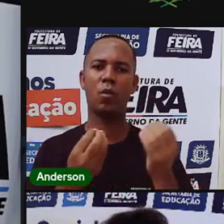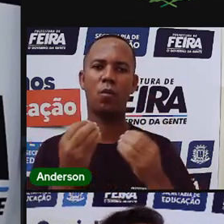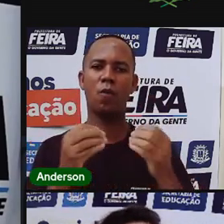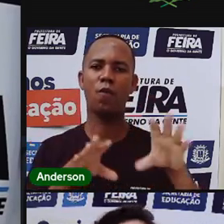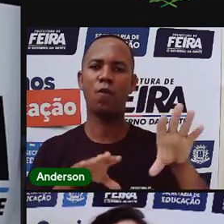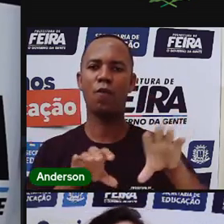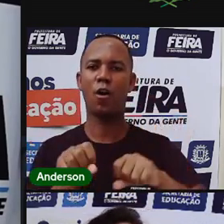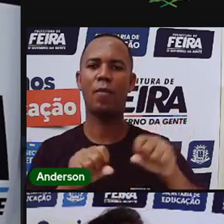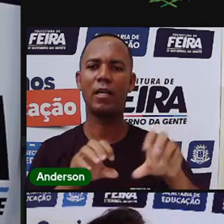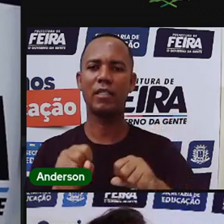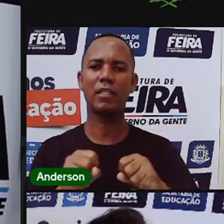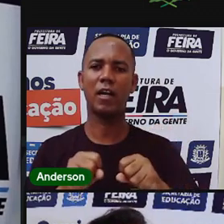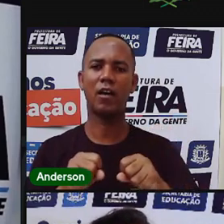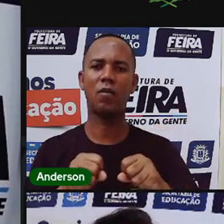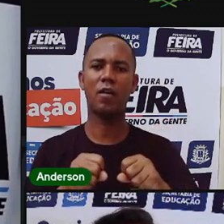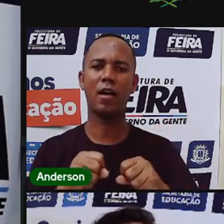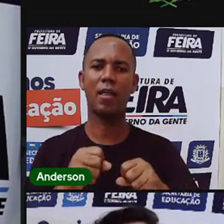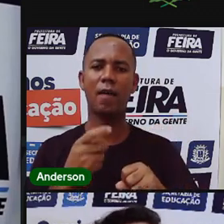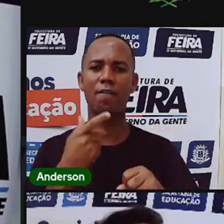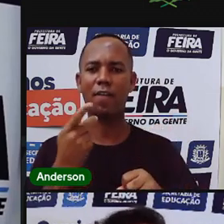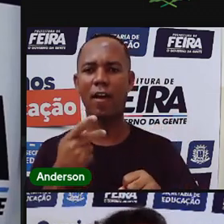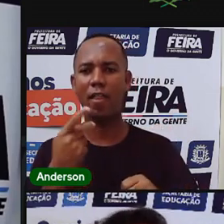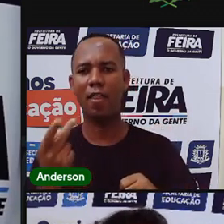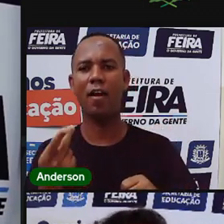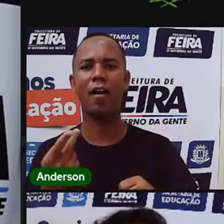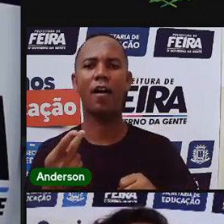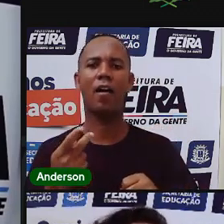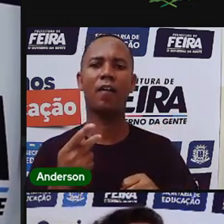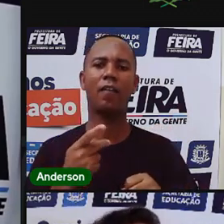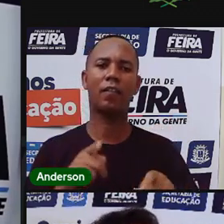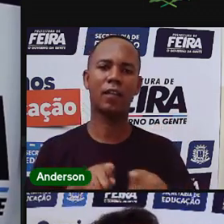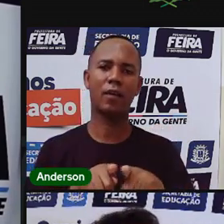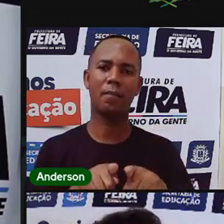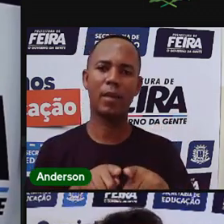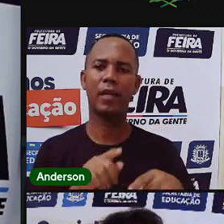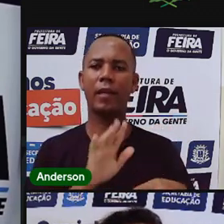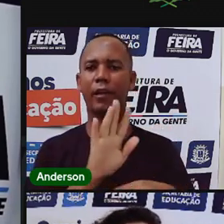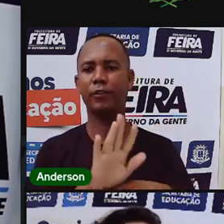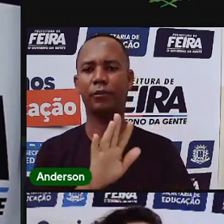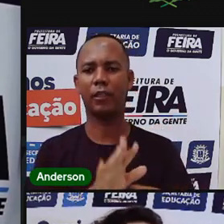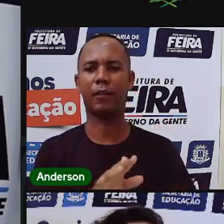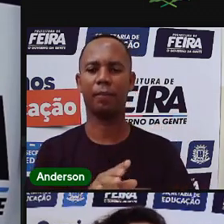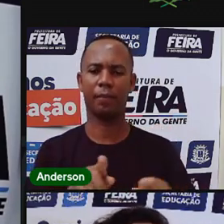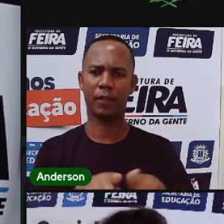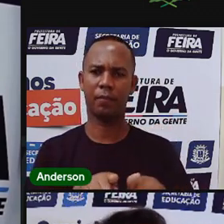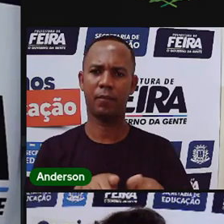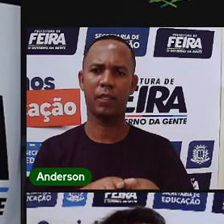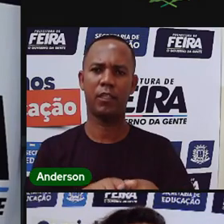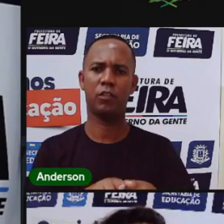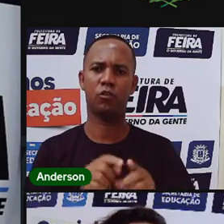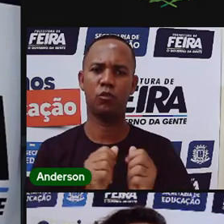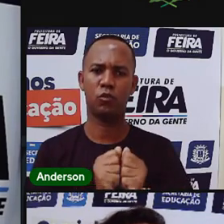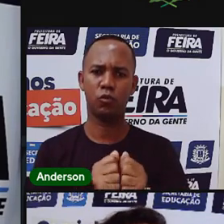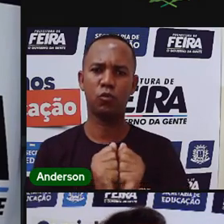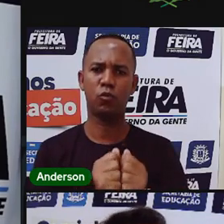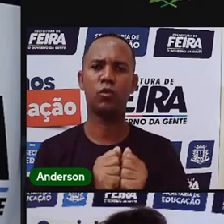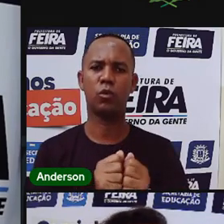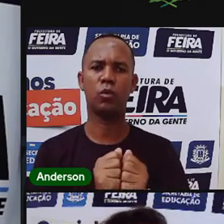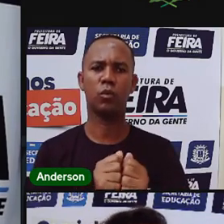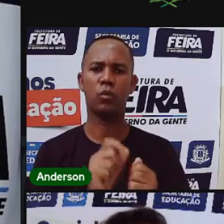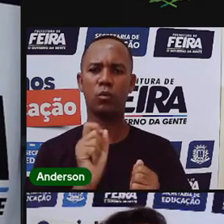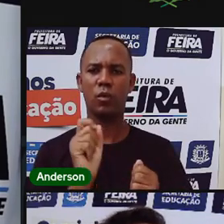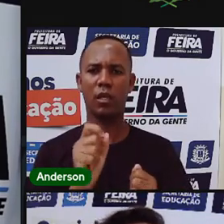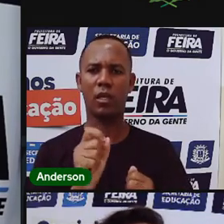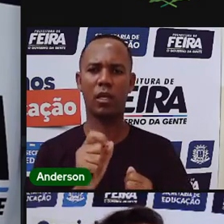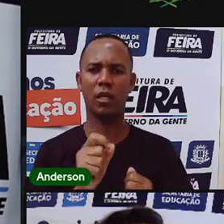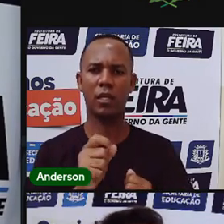falar com o público que ela engaja, né? Ela traz, junto com esse material, a linguagem que ela utiliza no dia a dia